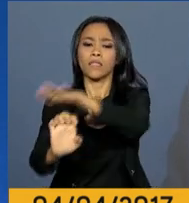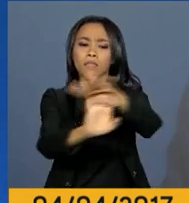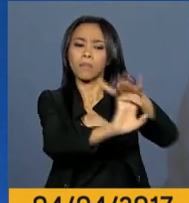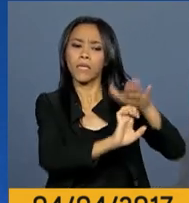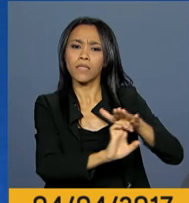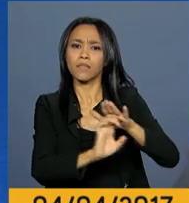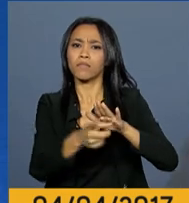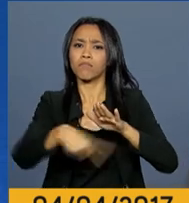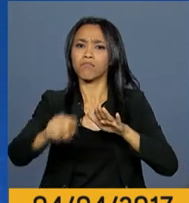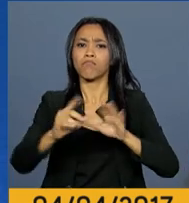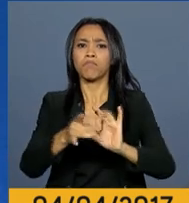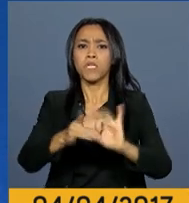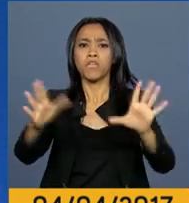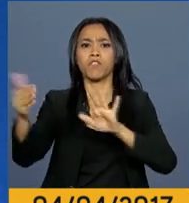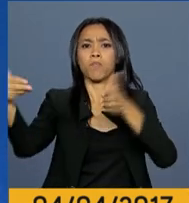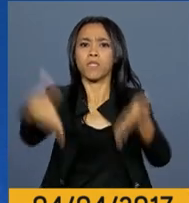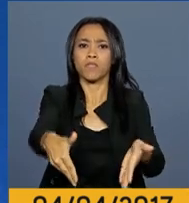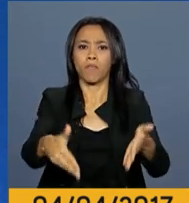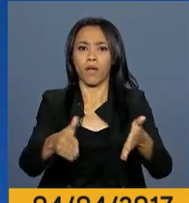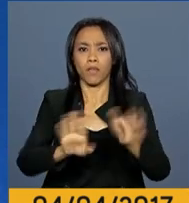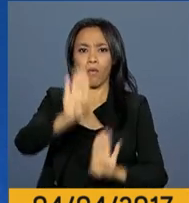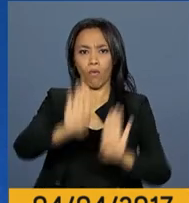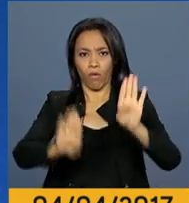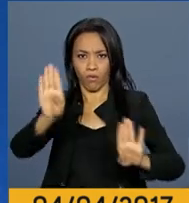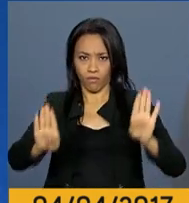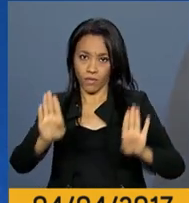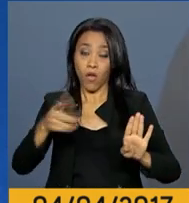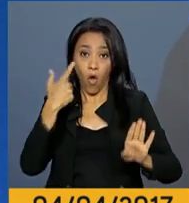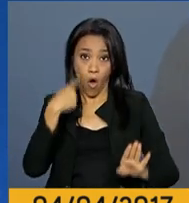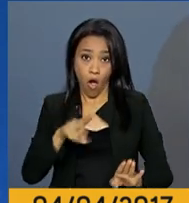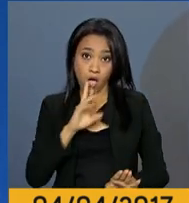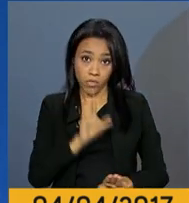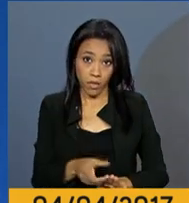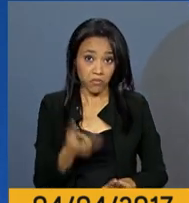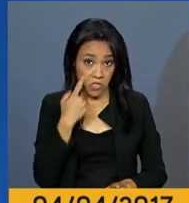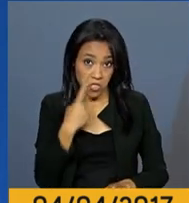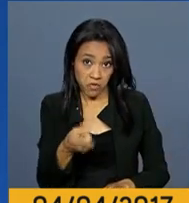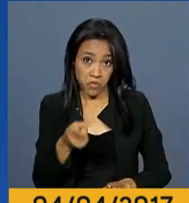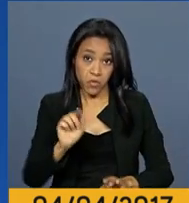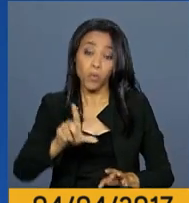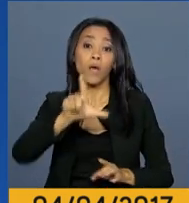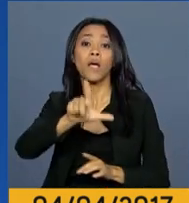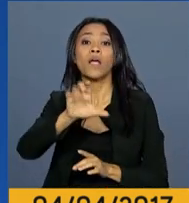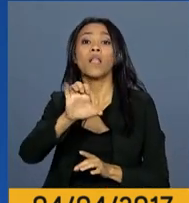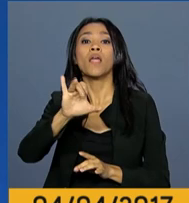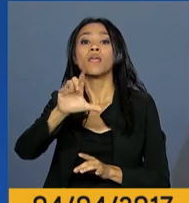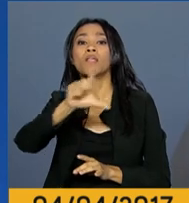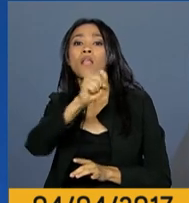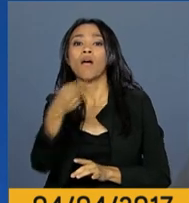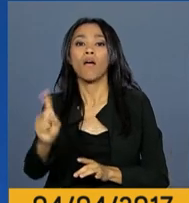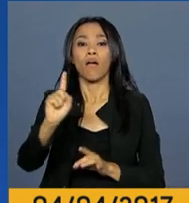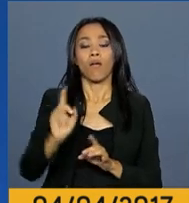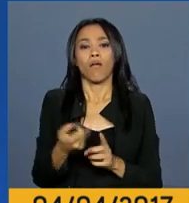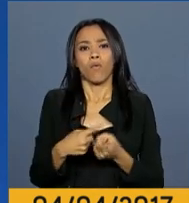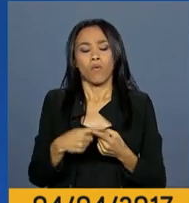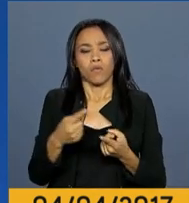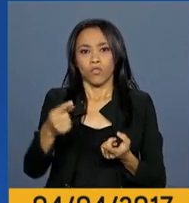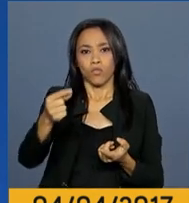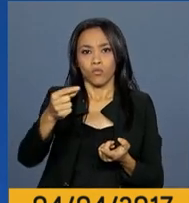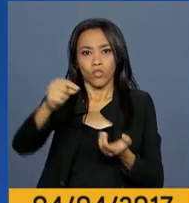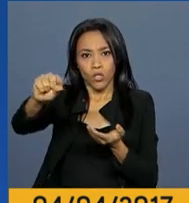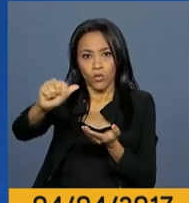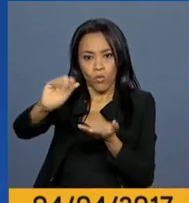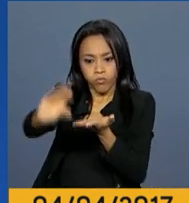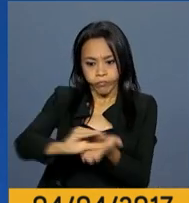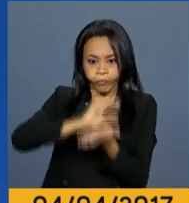possa participar. Os resultados já estão aí. Os senhores têm acompanhado com leilões registrando ágios extraordinários.